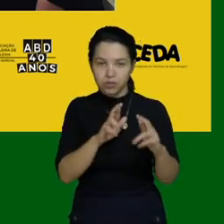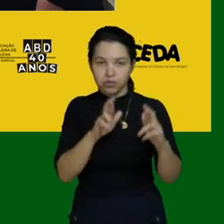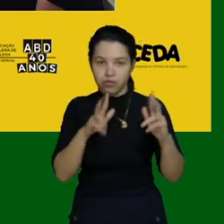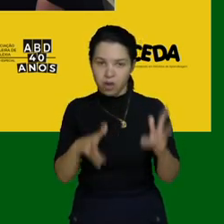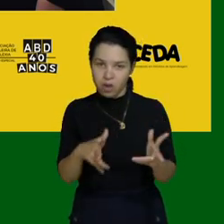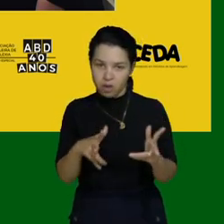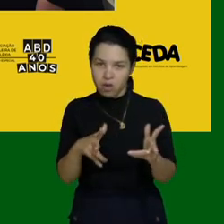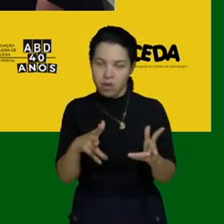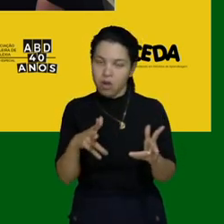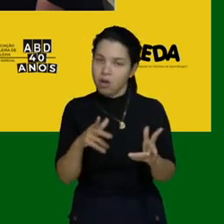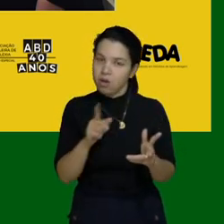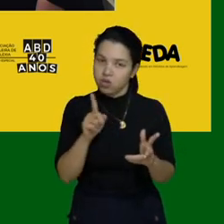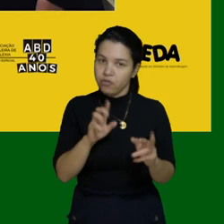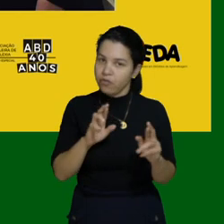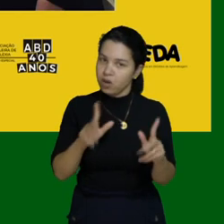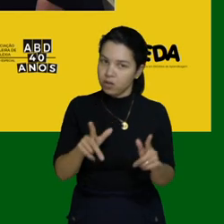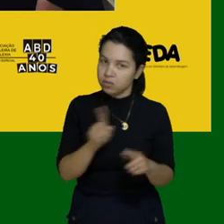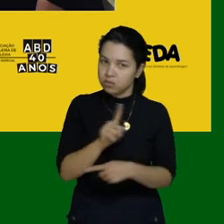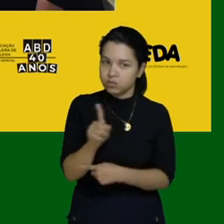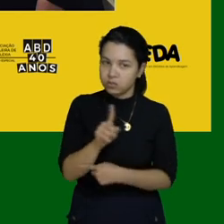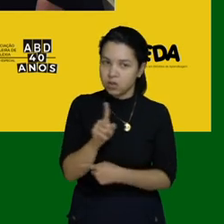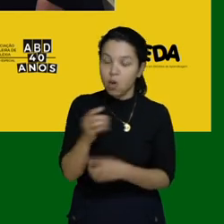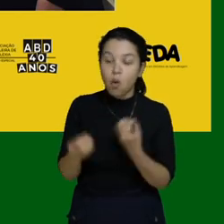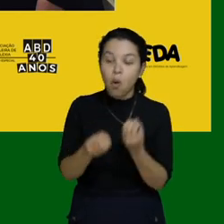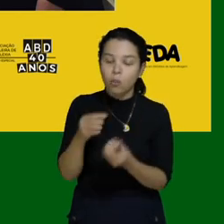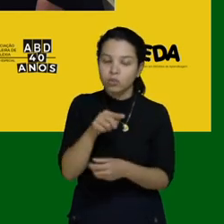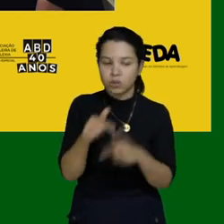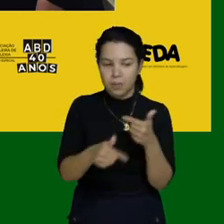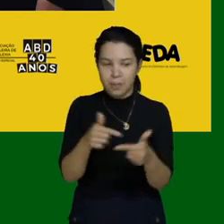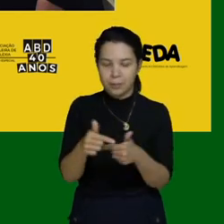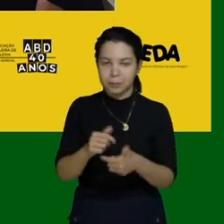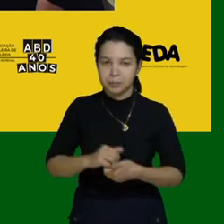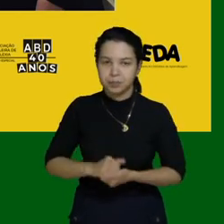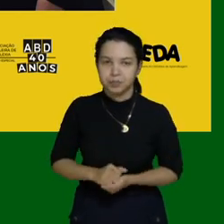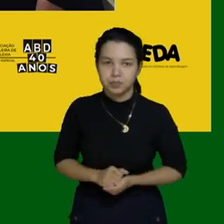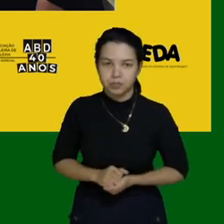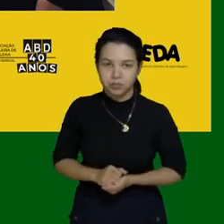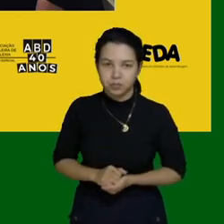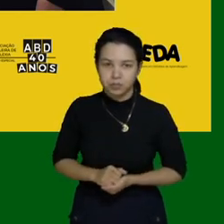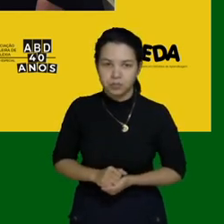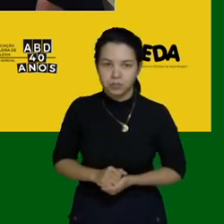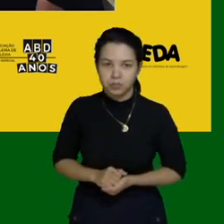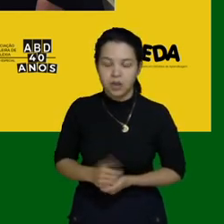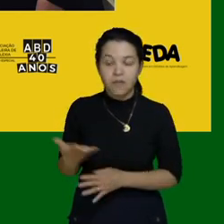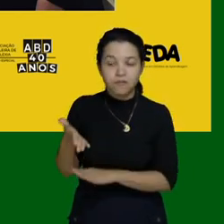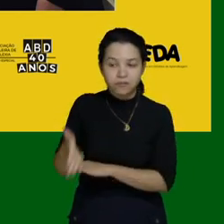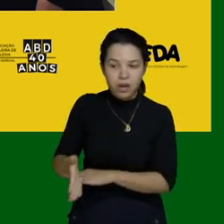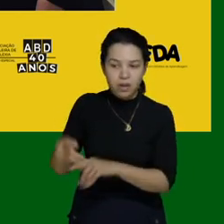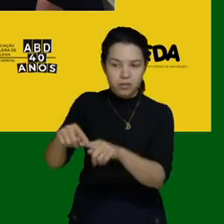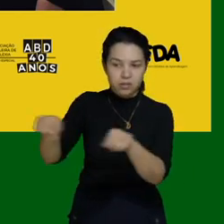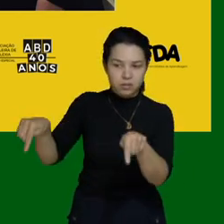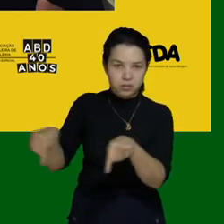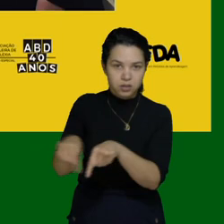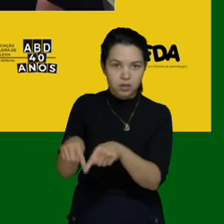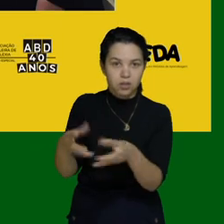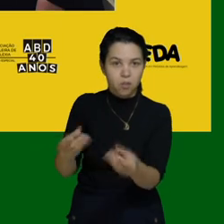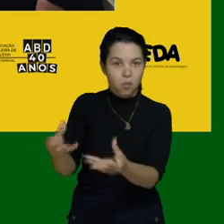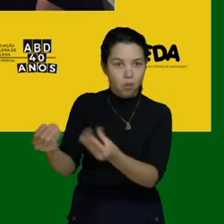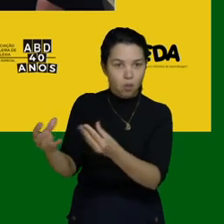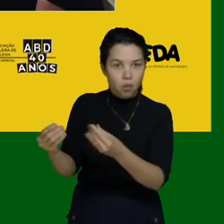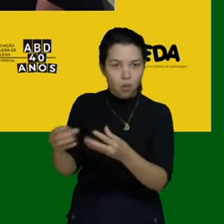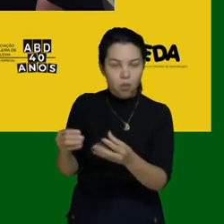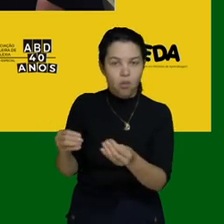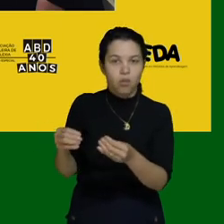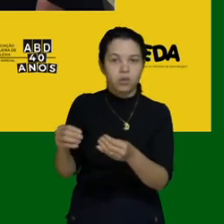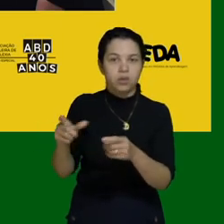trabalha assim aí perguntaram Como que você trabalha aí eu falei ele falou pode ali que tem uma sala igualzinha cheia de fantasias de